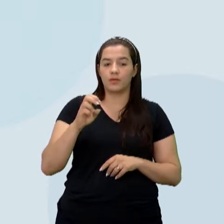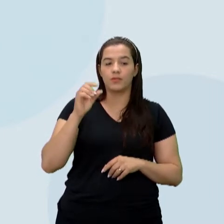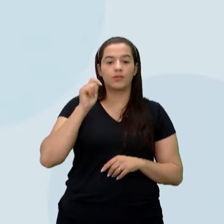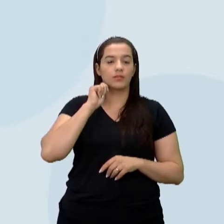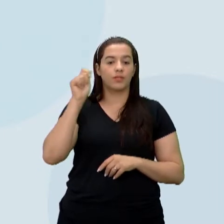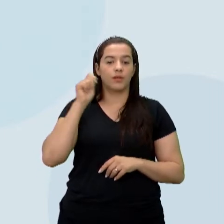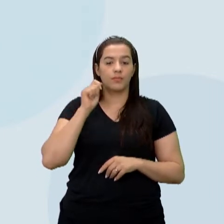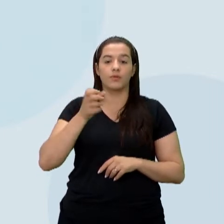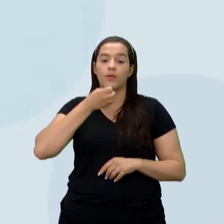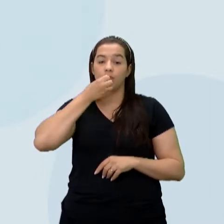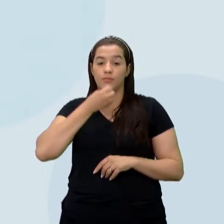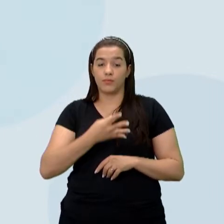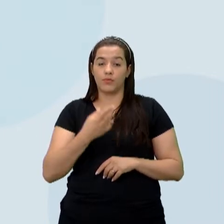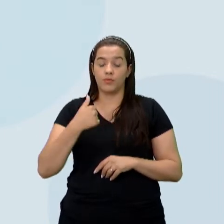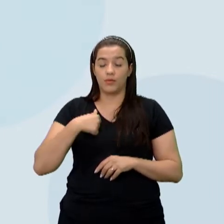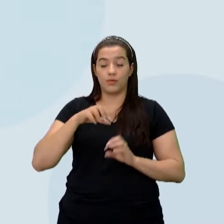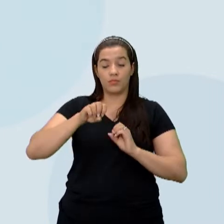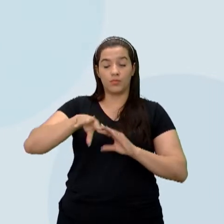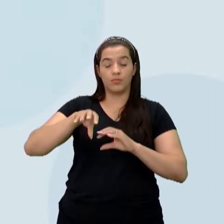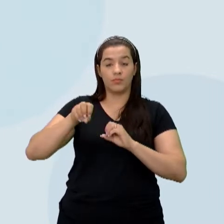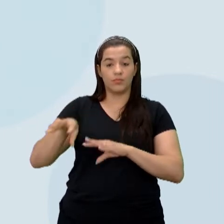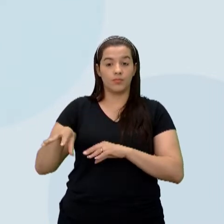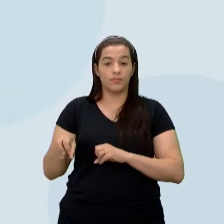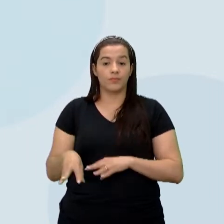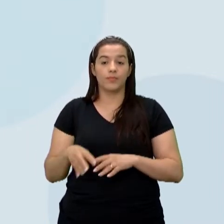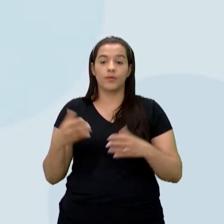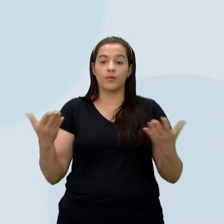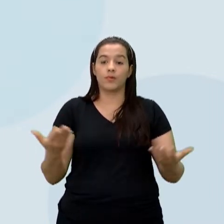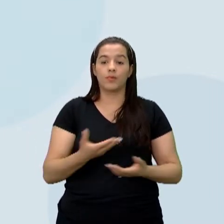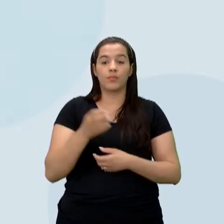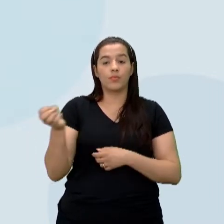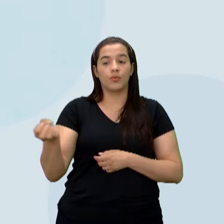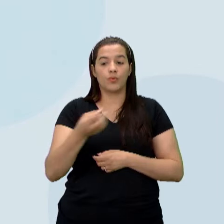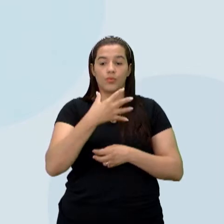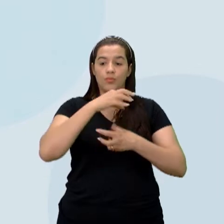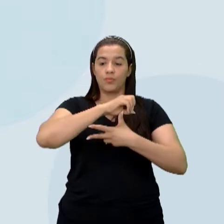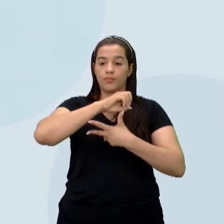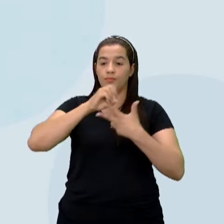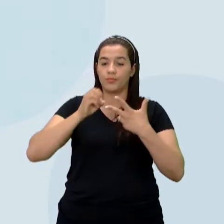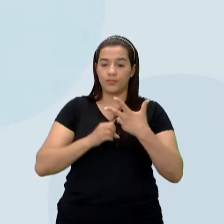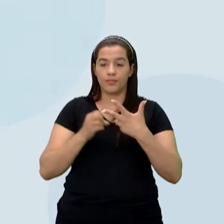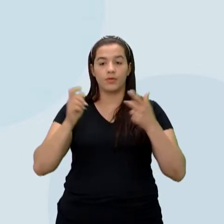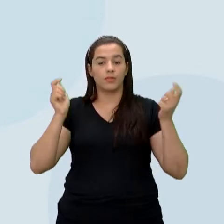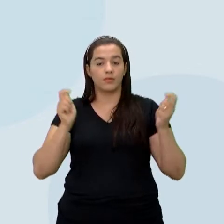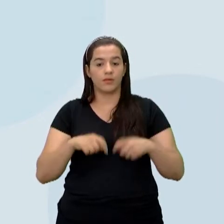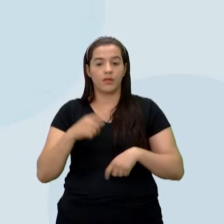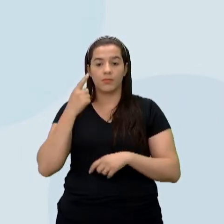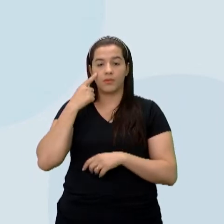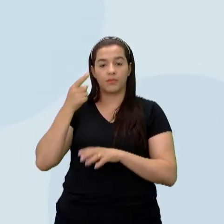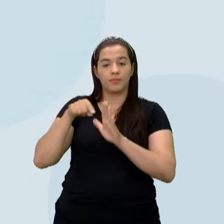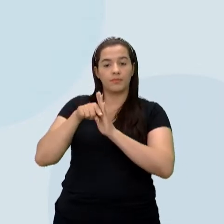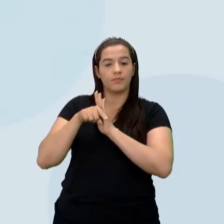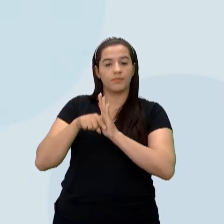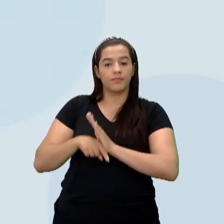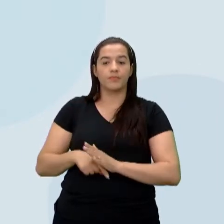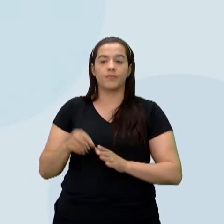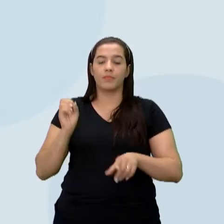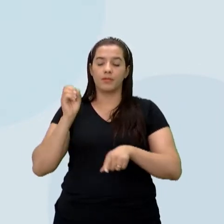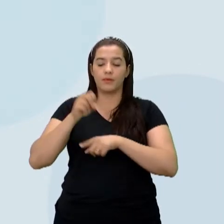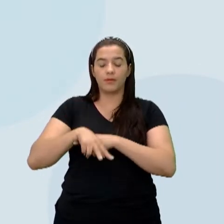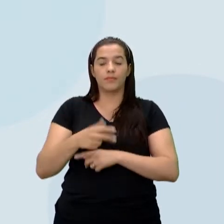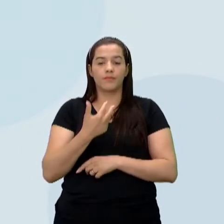boa. Como educador, espero que o novo Enem possa mensurar a capacidade dos candidatos a uma vaga nas